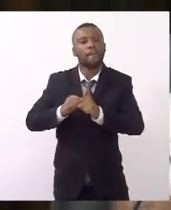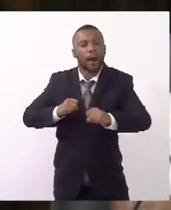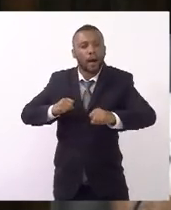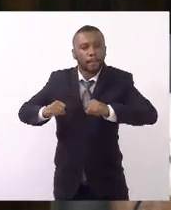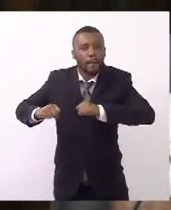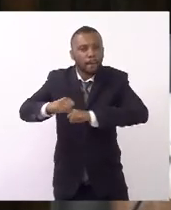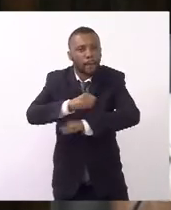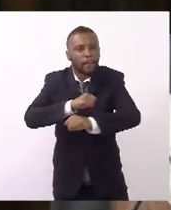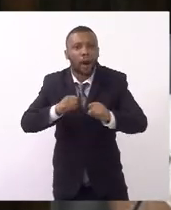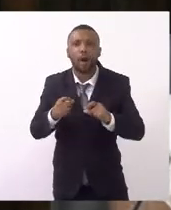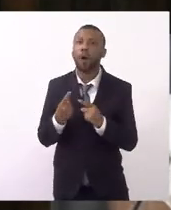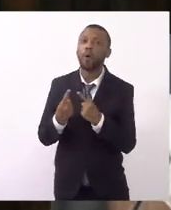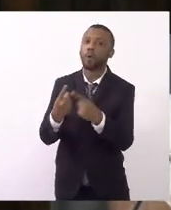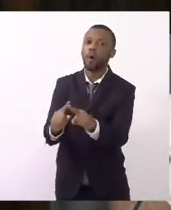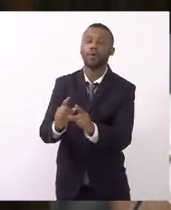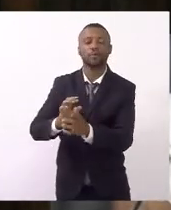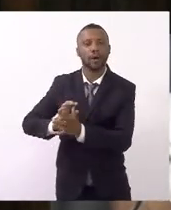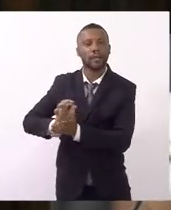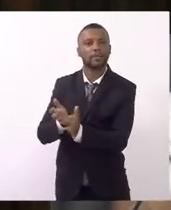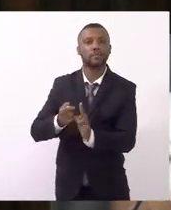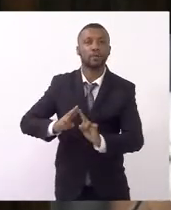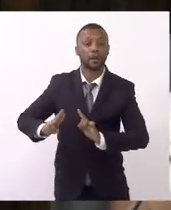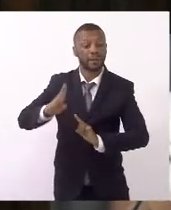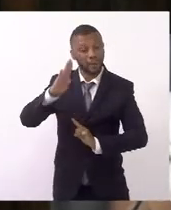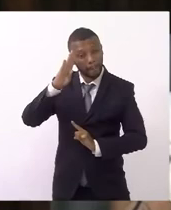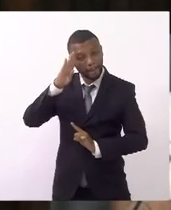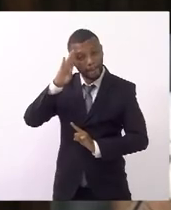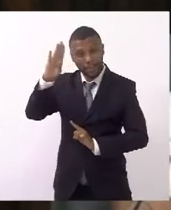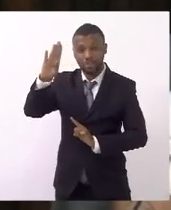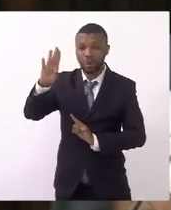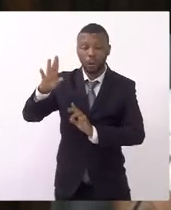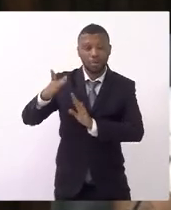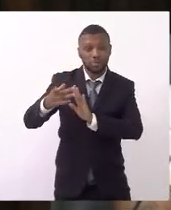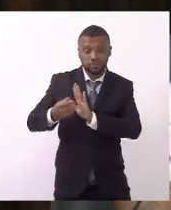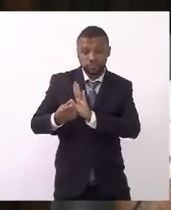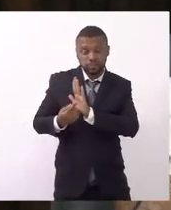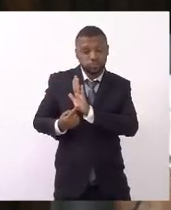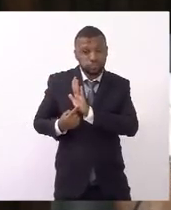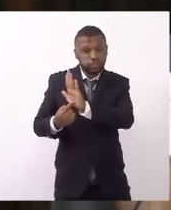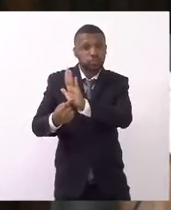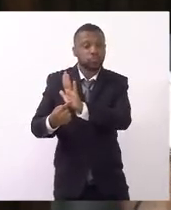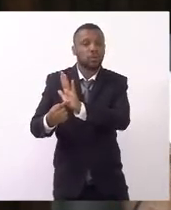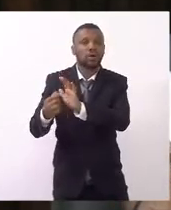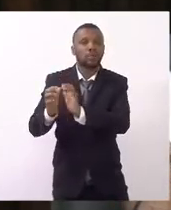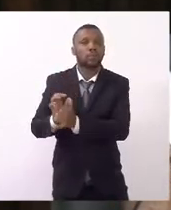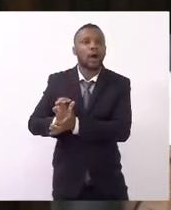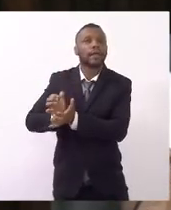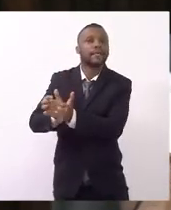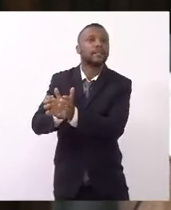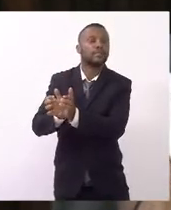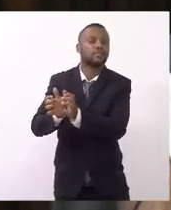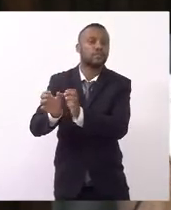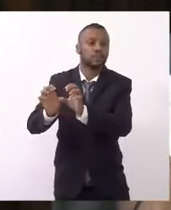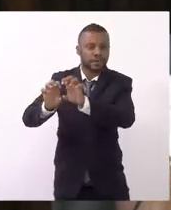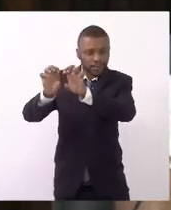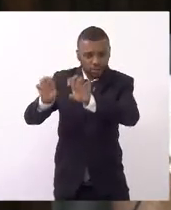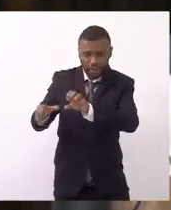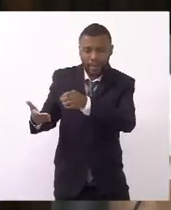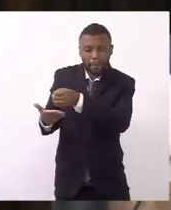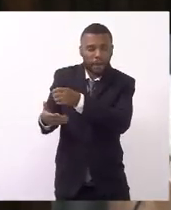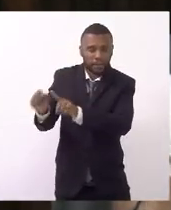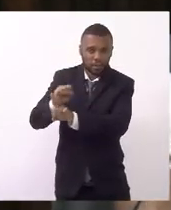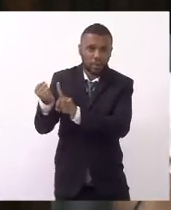religioso que talvez seja hoje a principal expressão do racismo estrutural que marca o nosso país